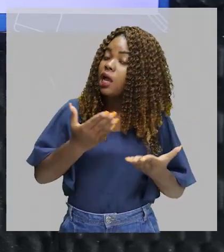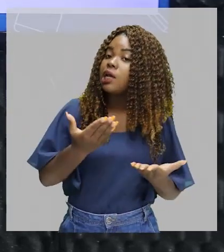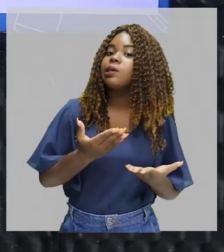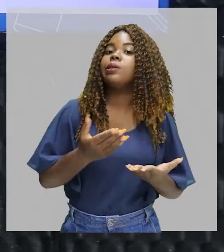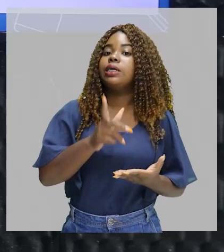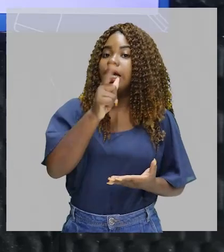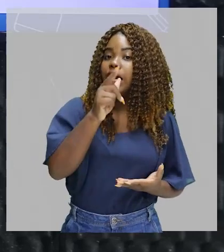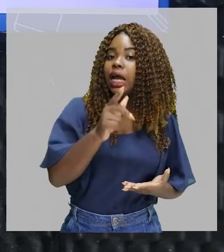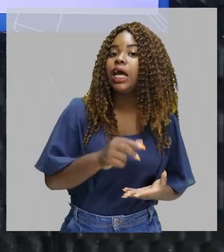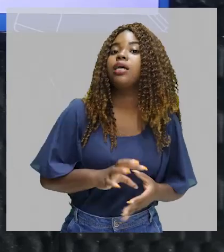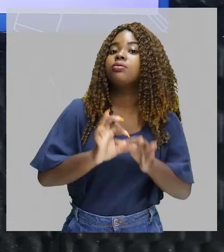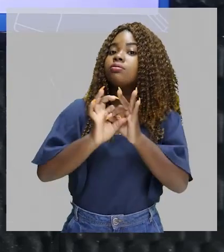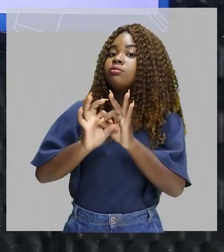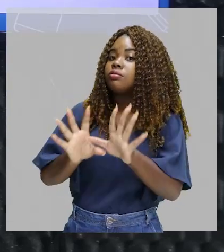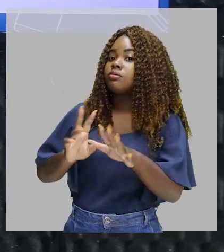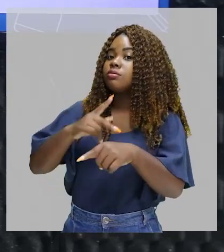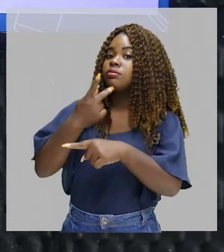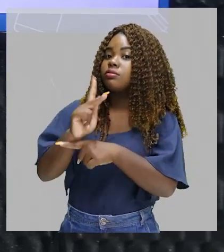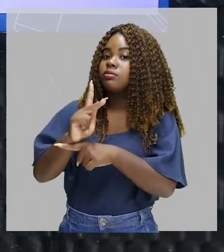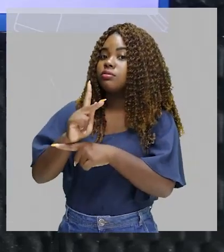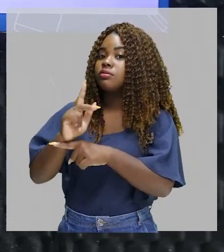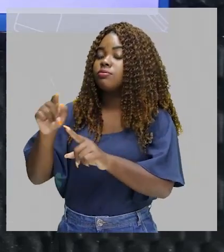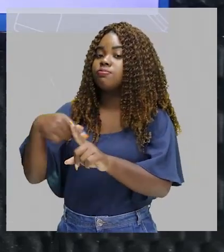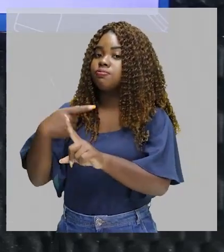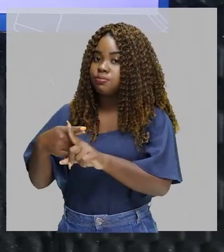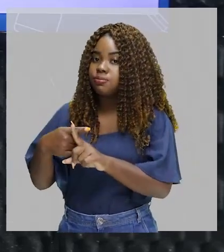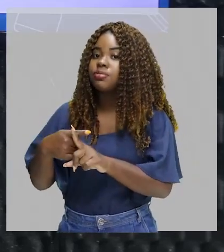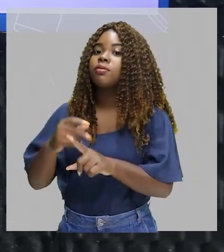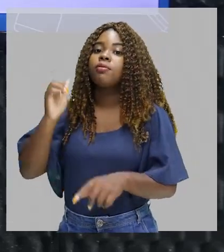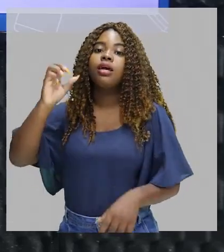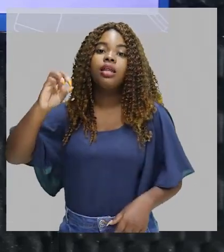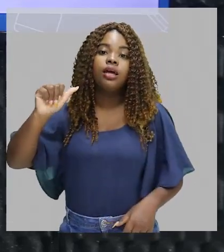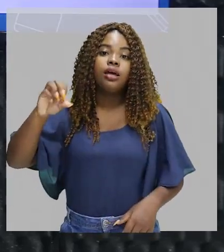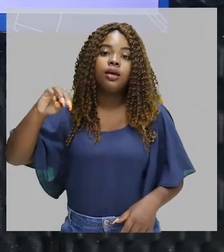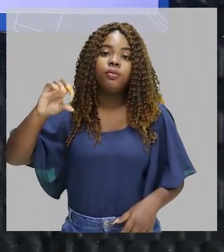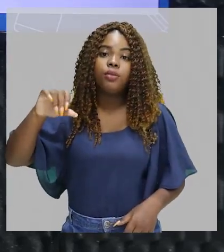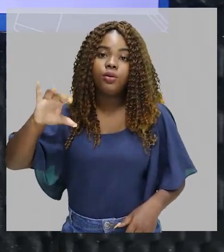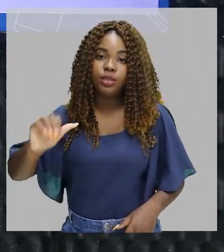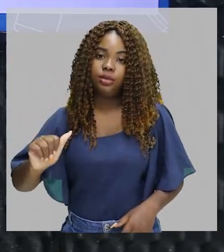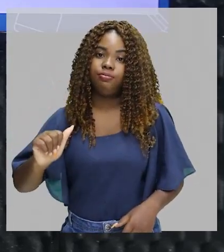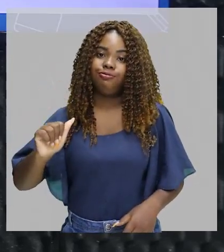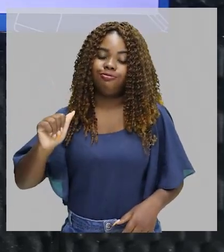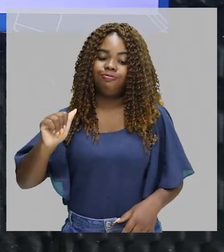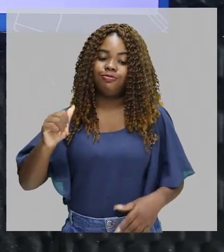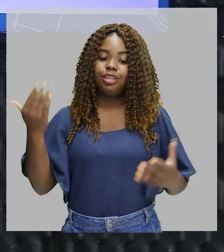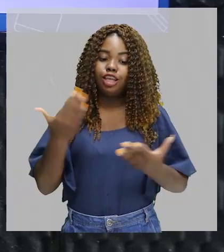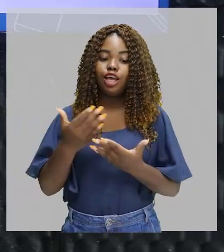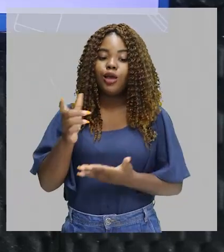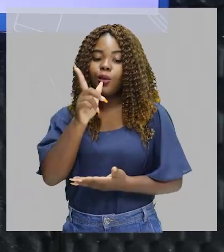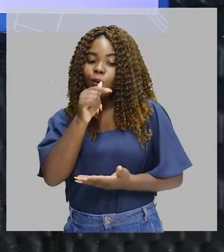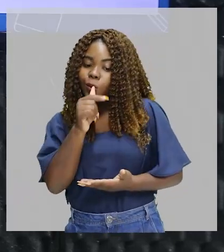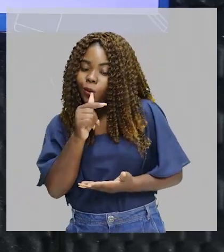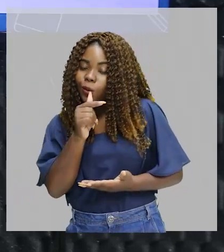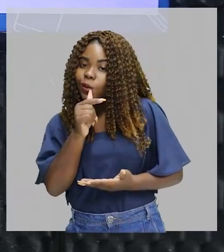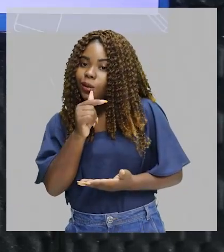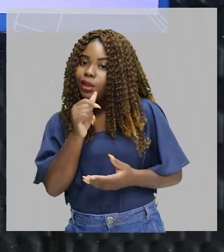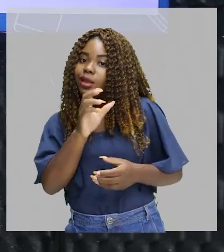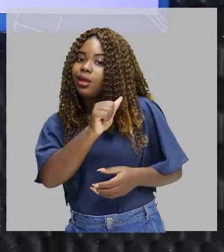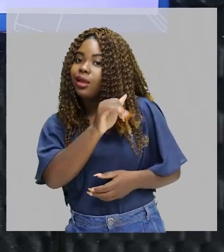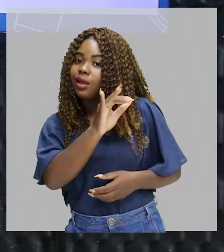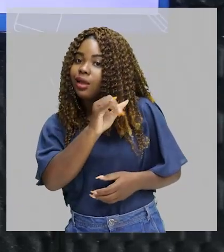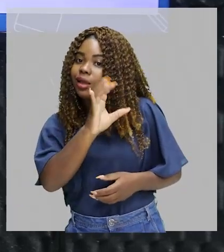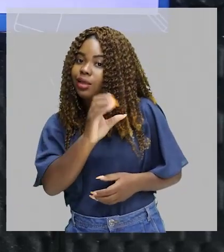vai ceder o hidrogênio para a amônia. Agora a água está funcionando como um